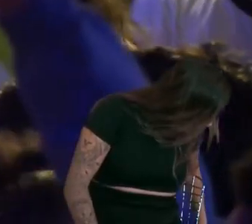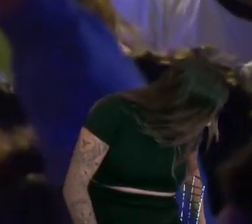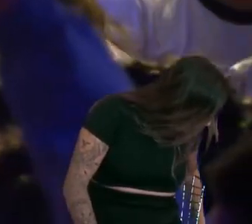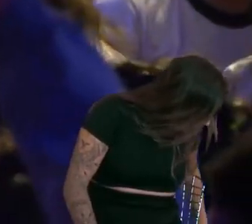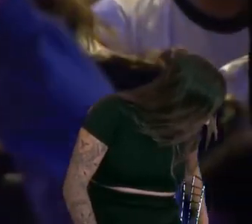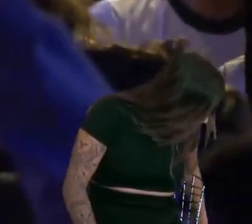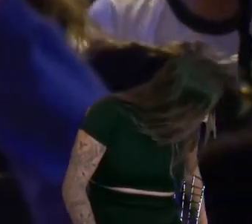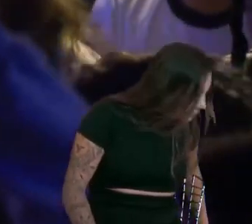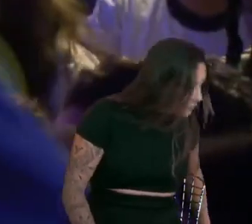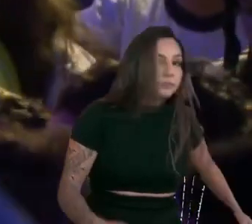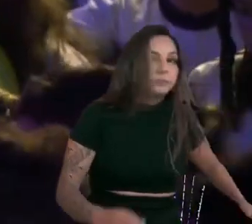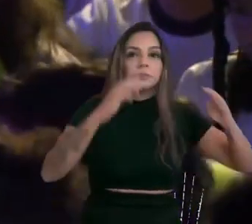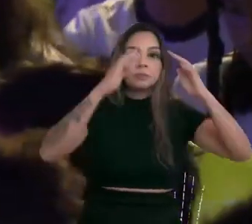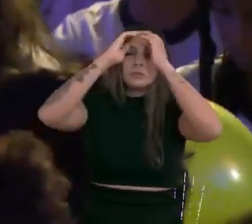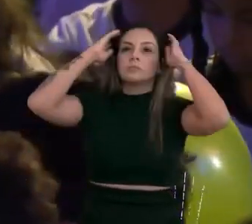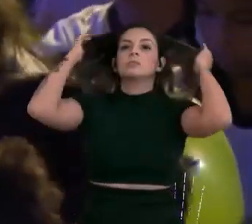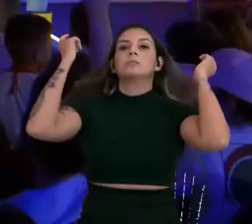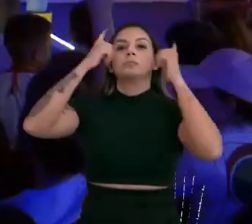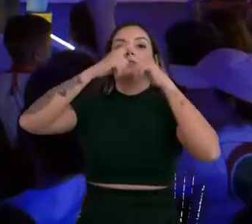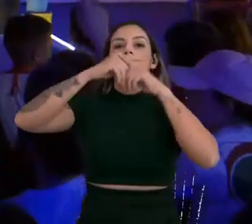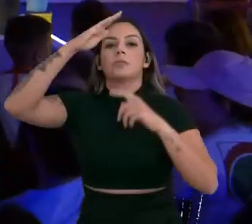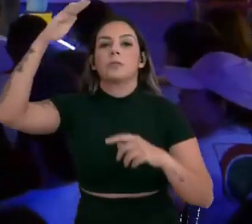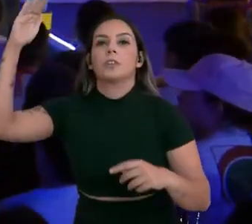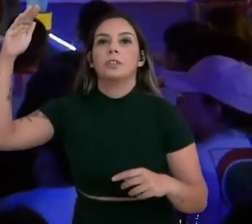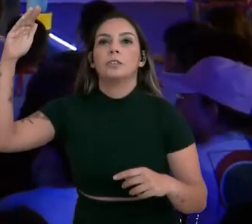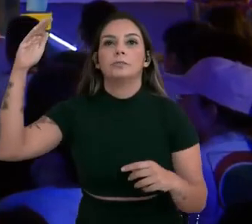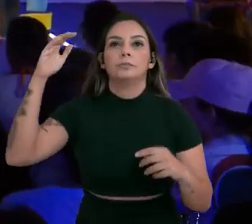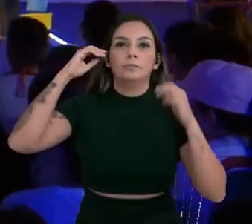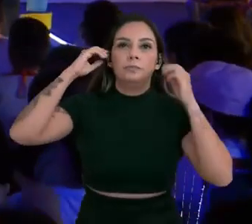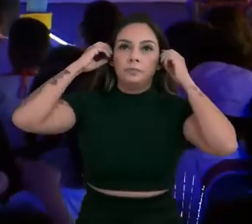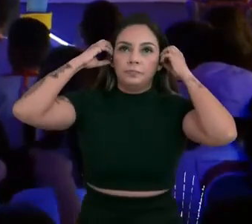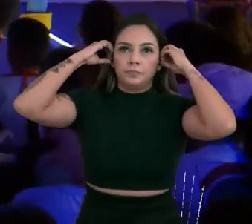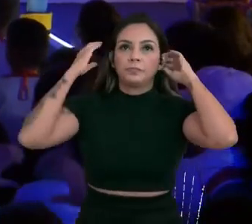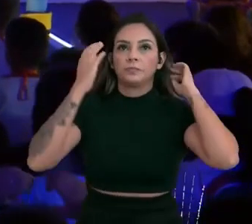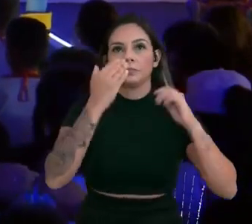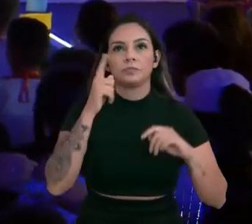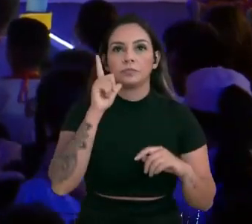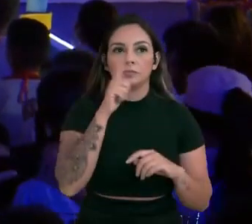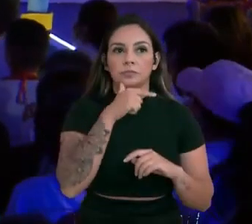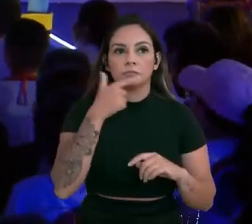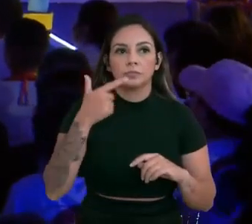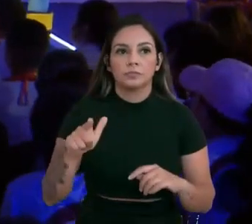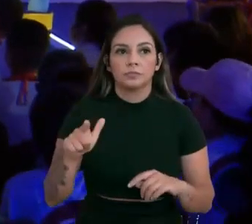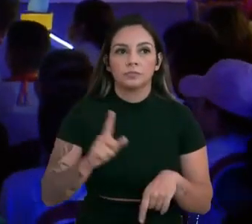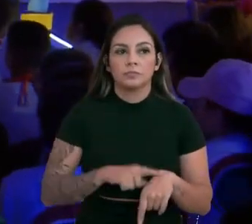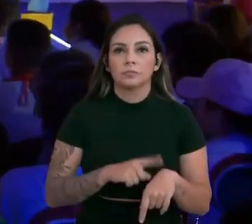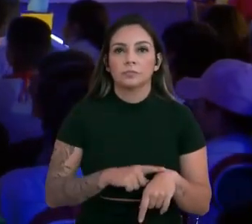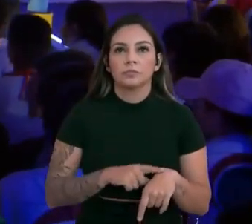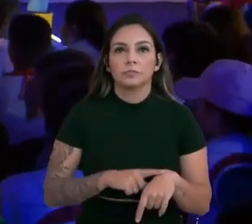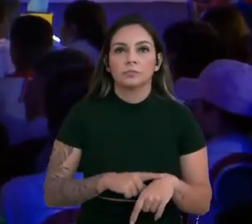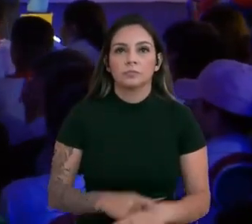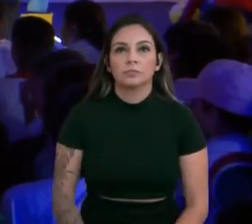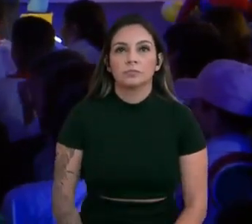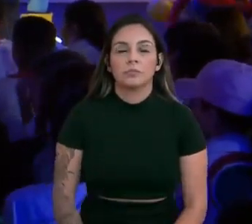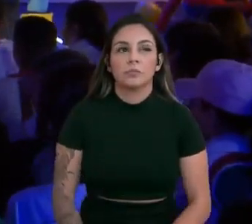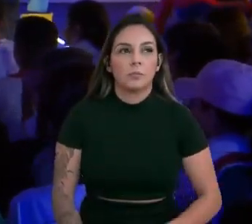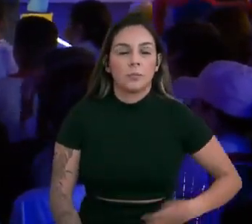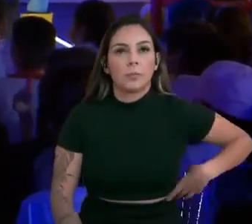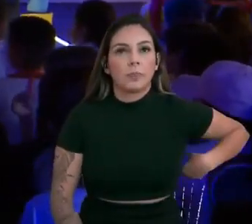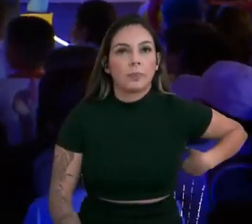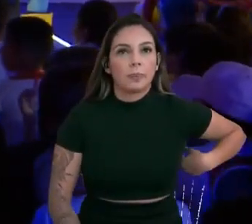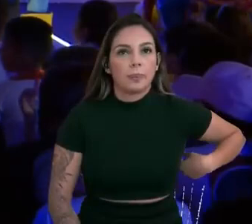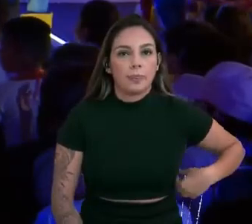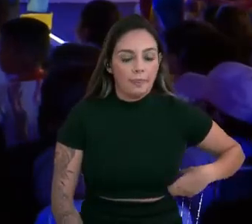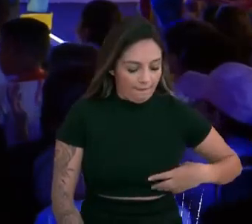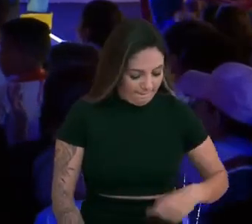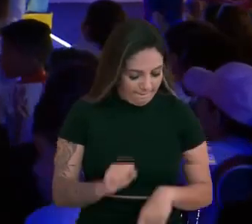Porque o adulto, a digestão, demora mais tempo, tá bom? Então, criança tem que